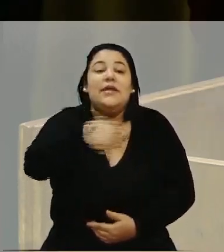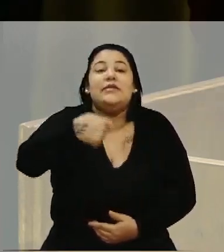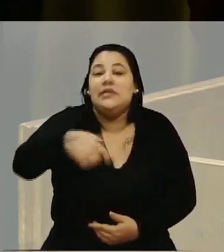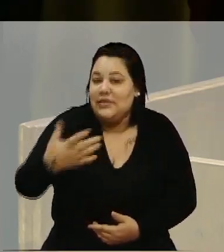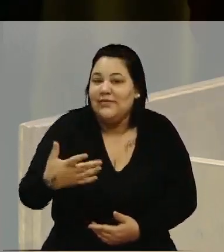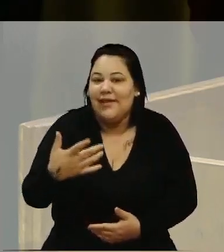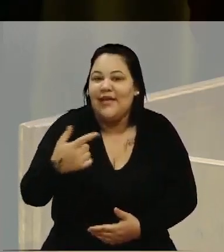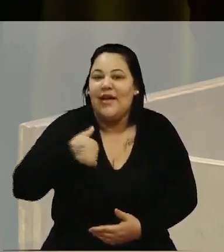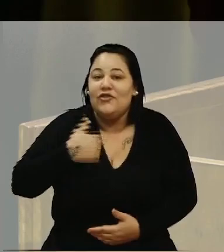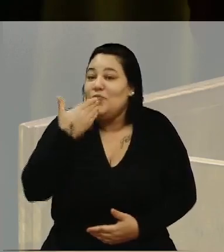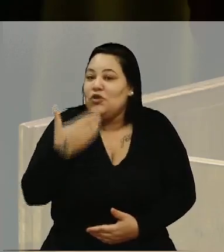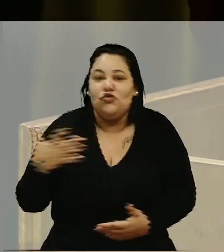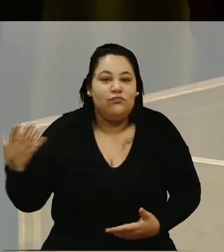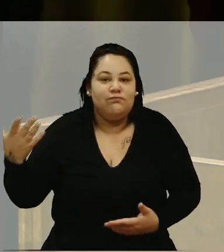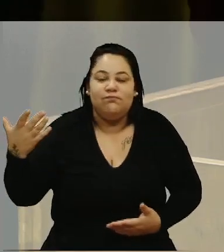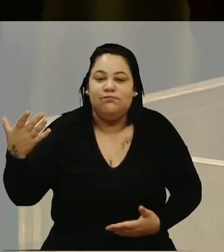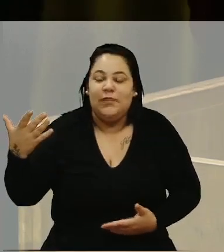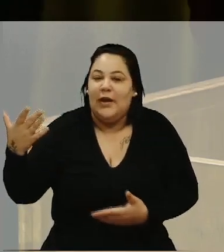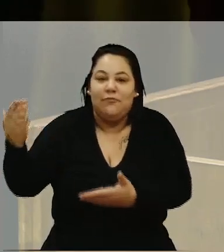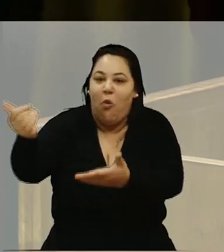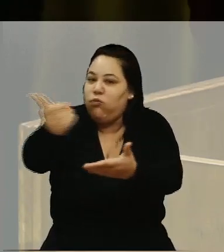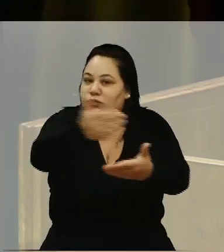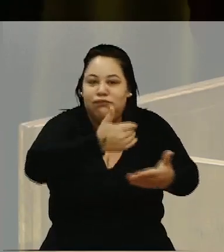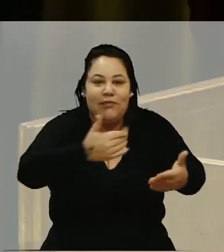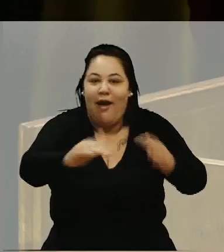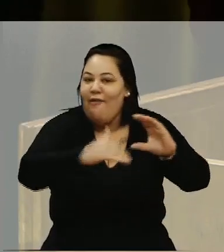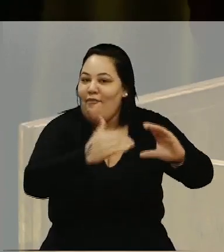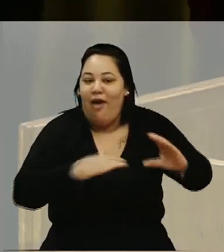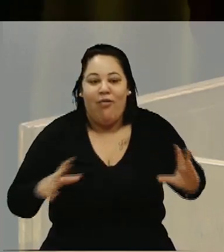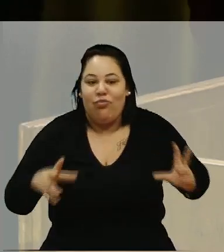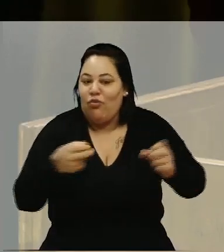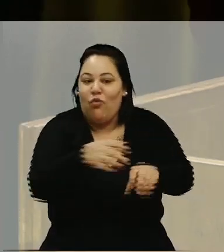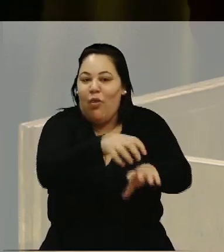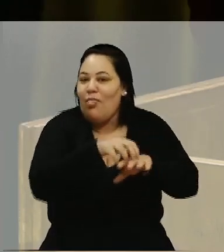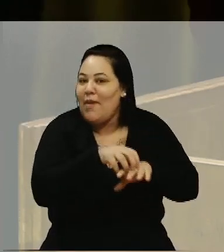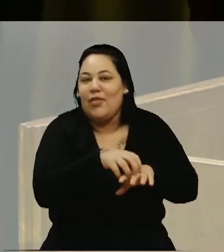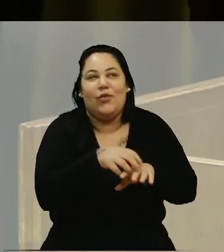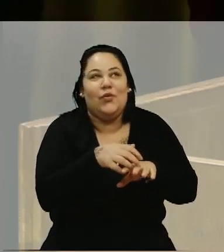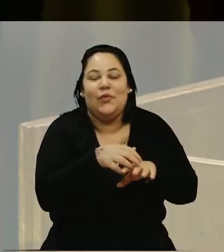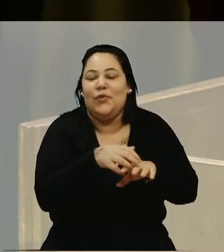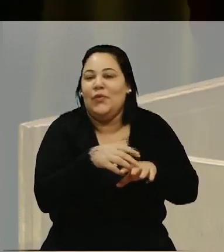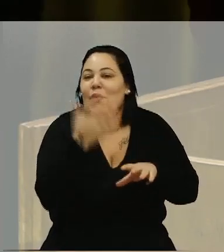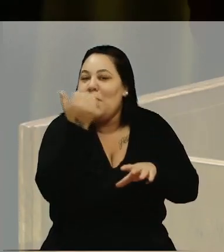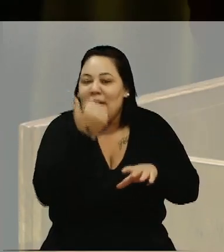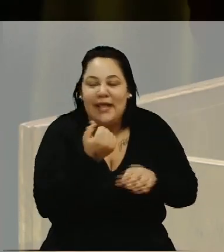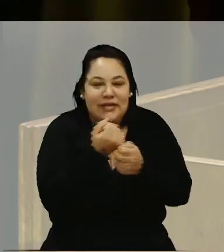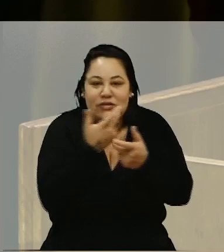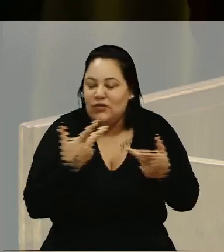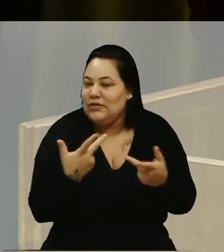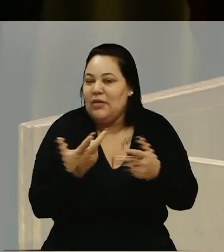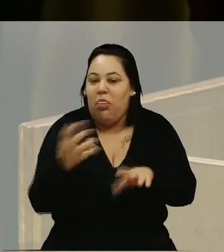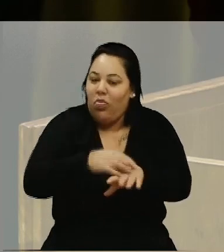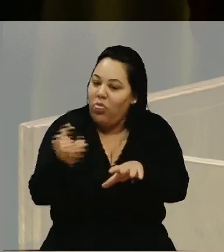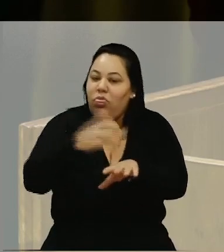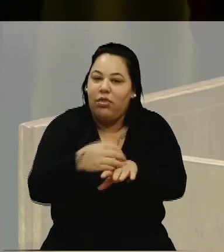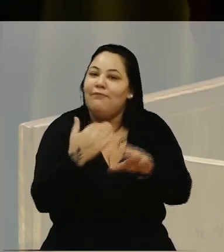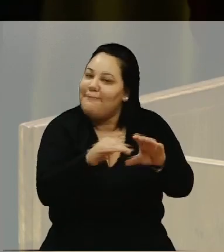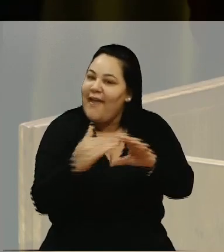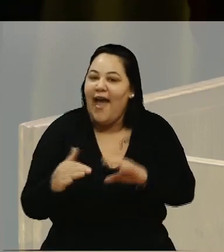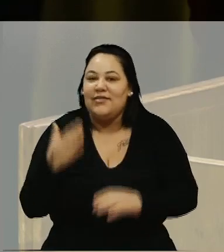mandando alimento, vai mandando, então a gente foi mandando. Quem mais que viu a gente? O Tenente Coronel